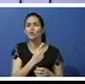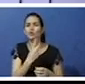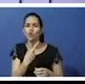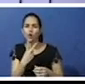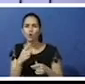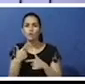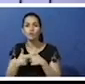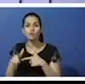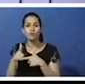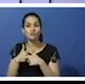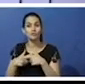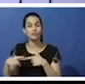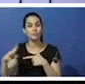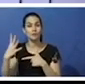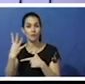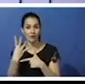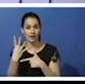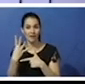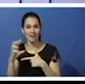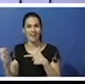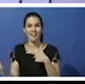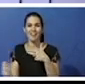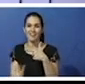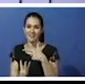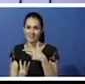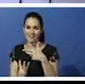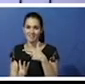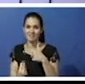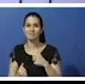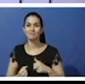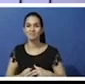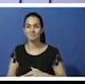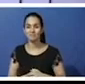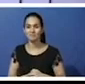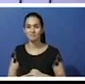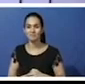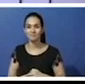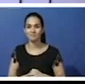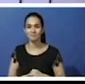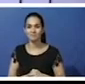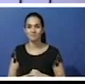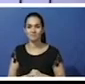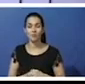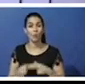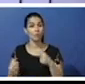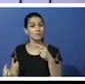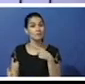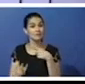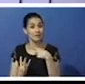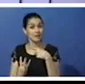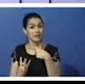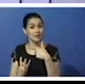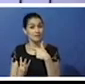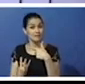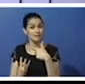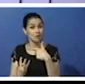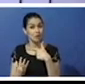leite dividido por 4 é igual a 3, tá? Vou fazer 3 grupinhos.